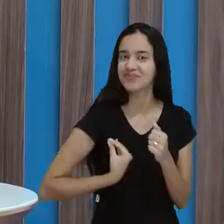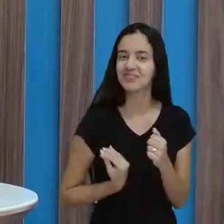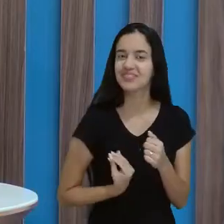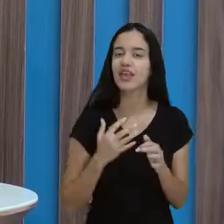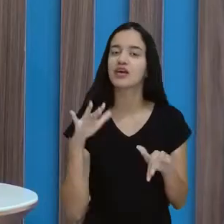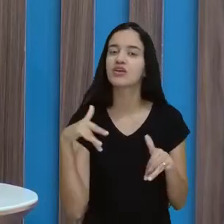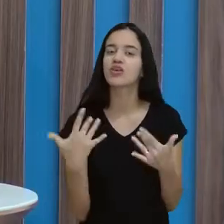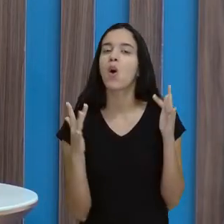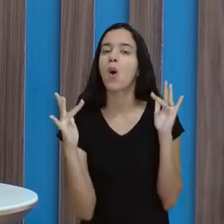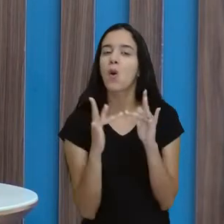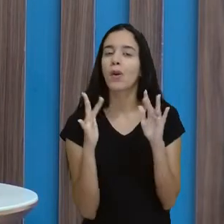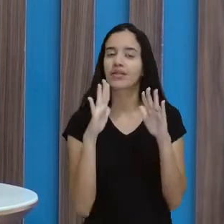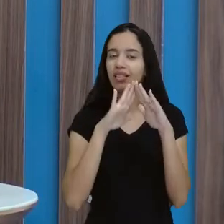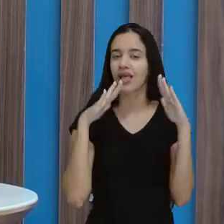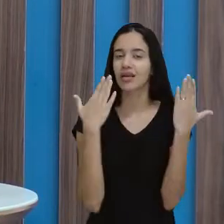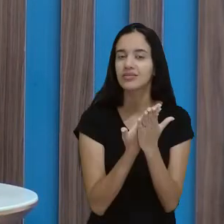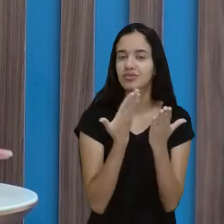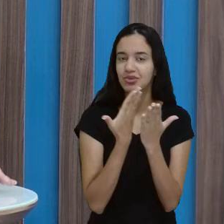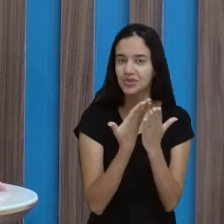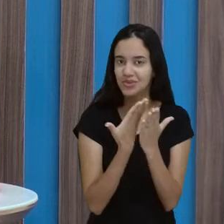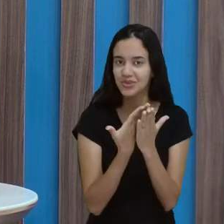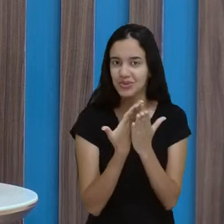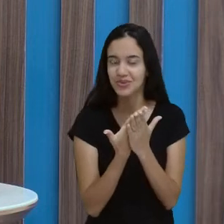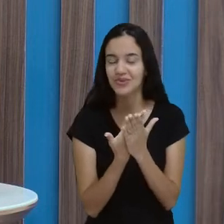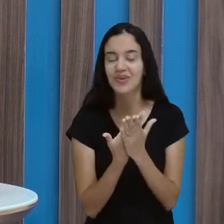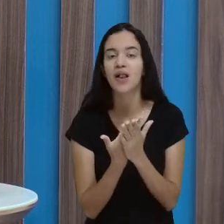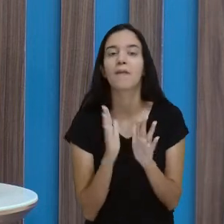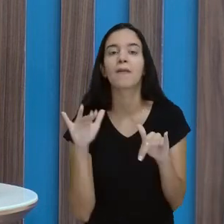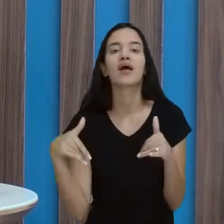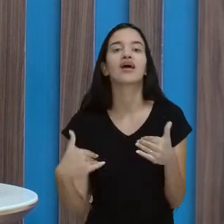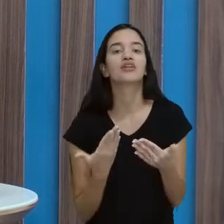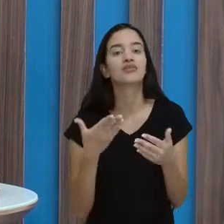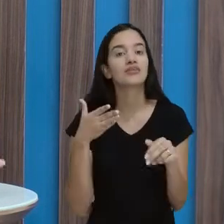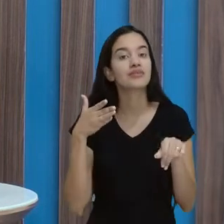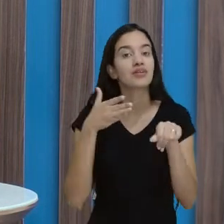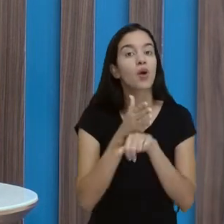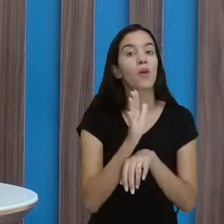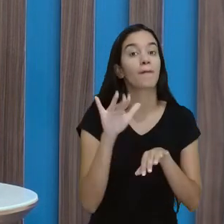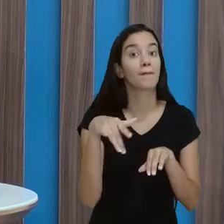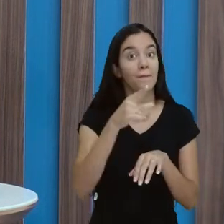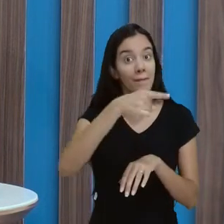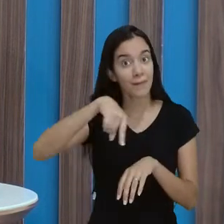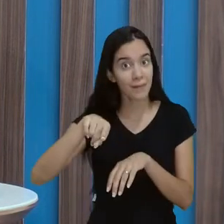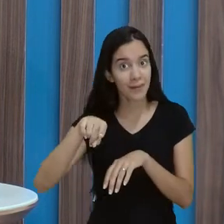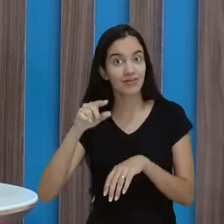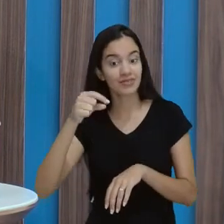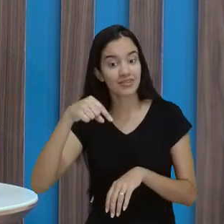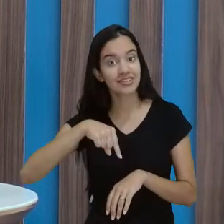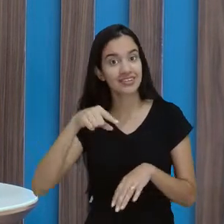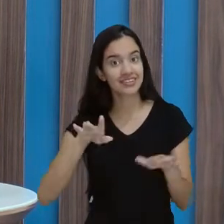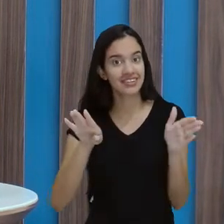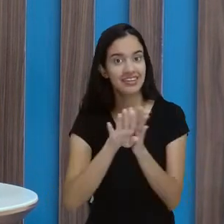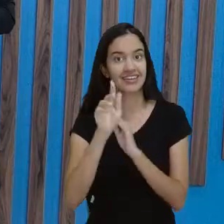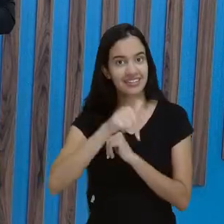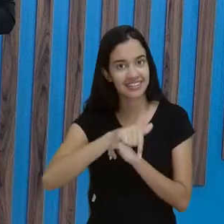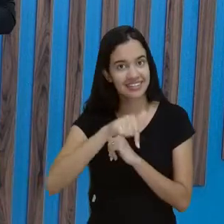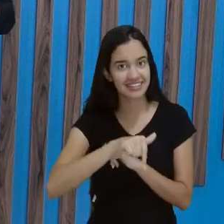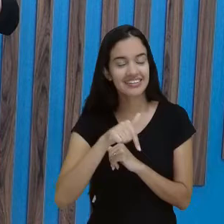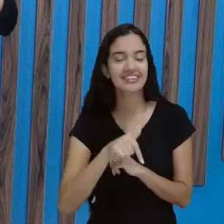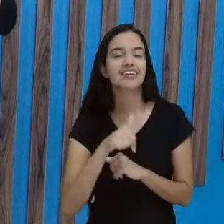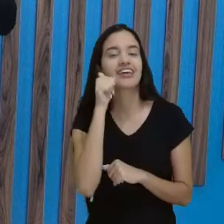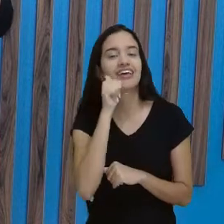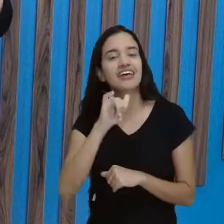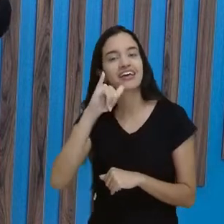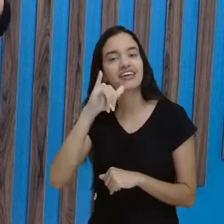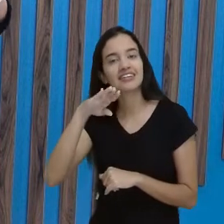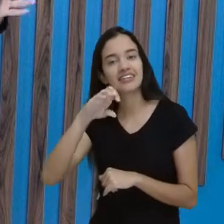peguei o contato das escolas que elas estudam. Isso e a gente mesmo. vai entrar em contato para trazer vocês aqui. Isso mesmo, Isabela.